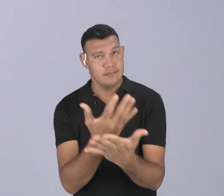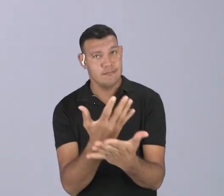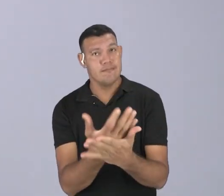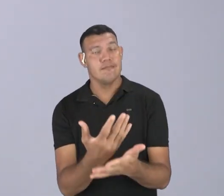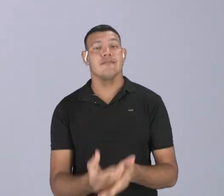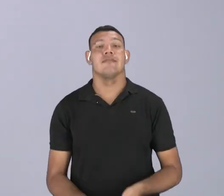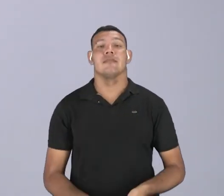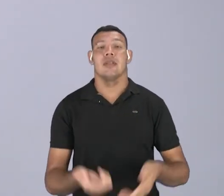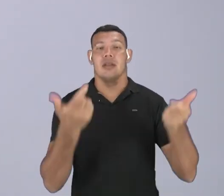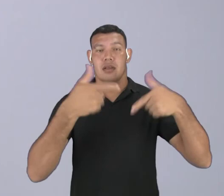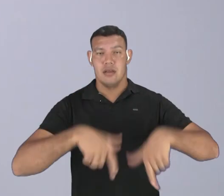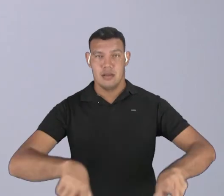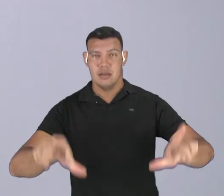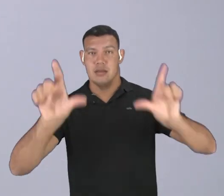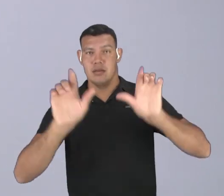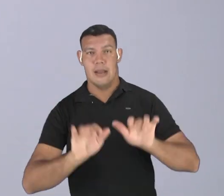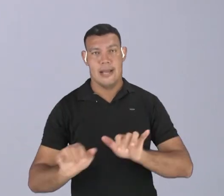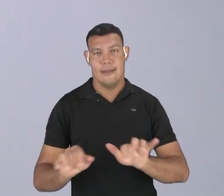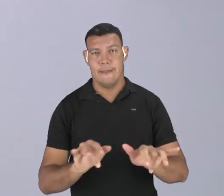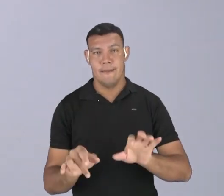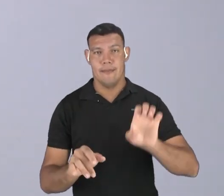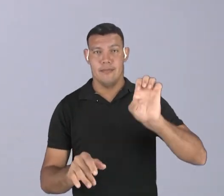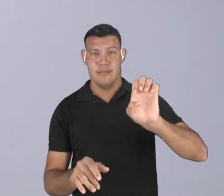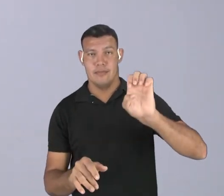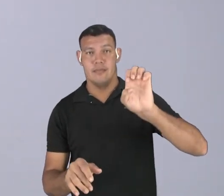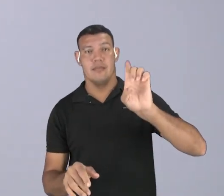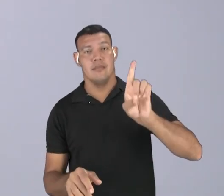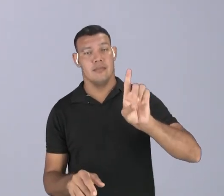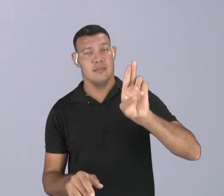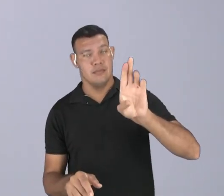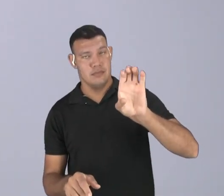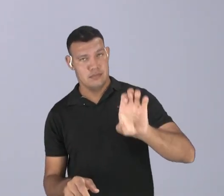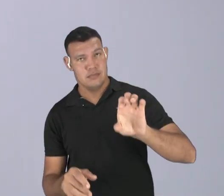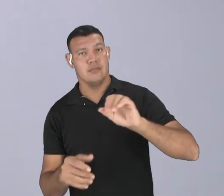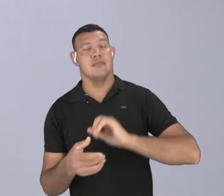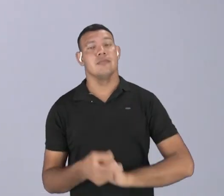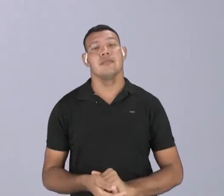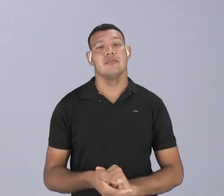acesso a essa aula na íntegra, acessem a plataforma do Eduque no site da Secretaria de